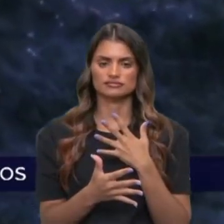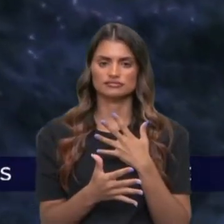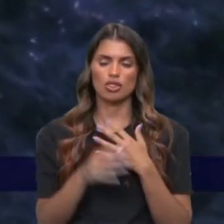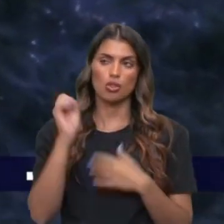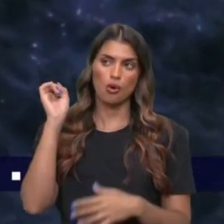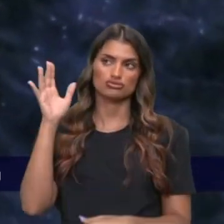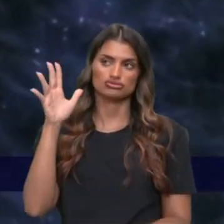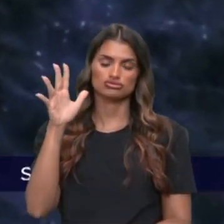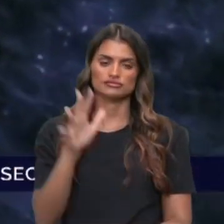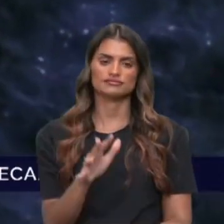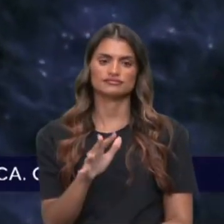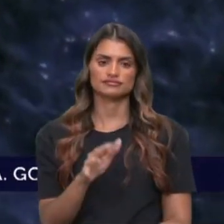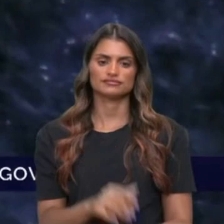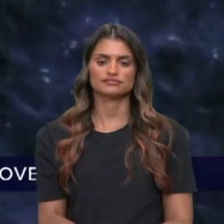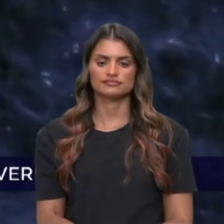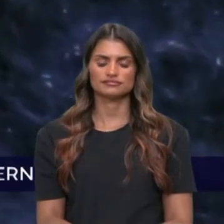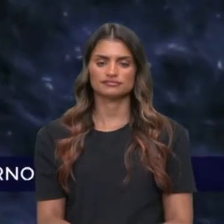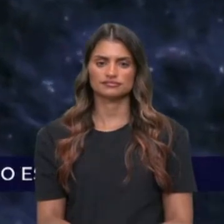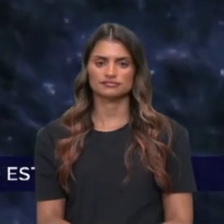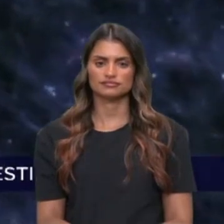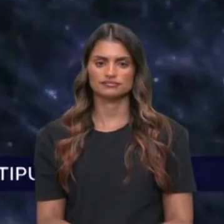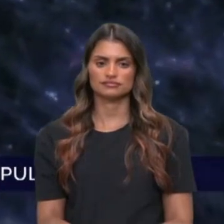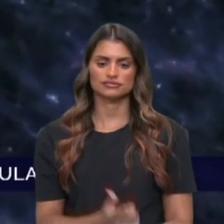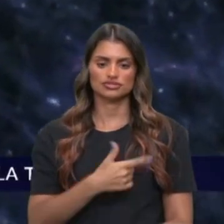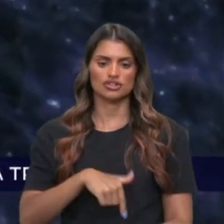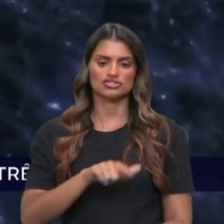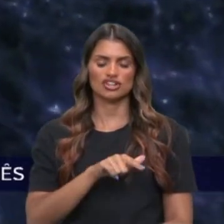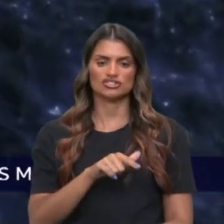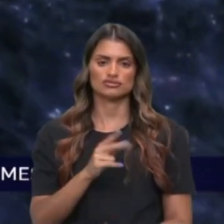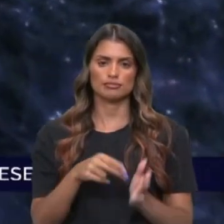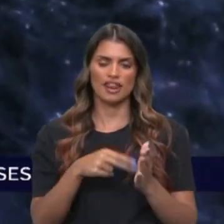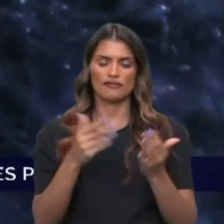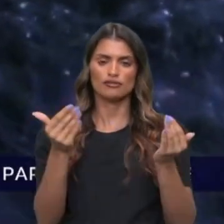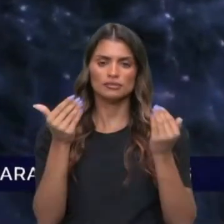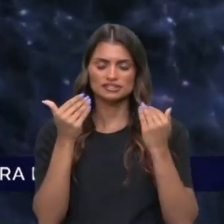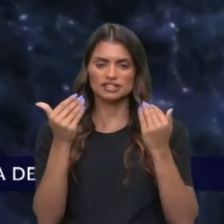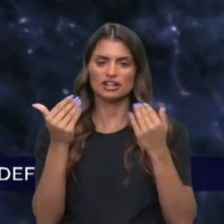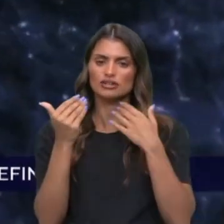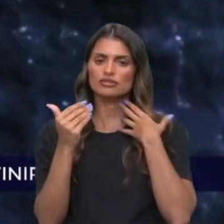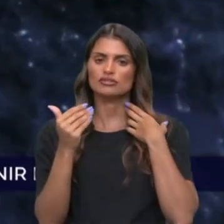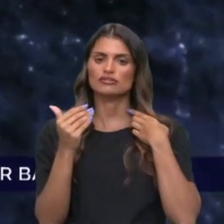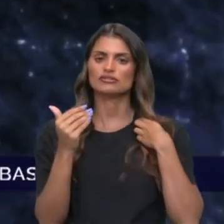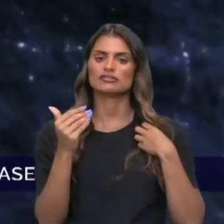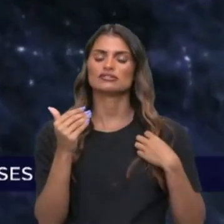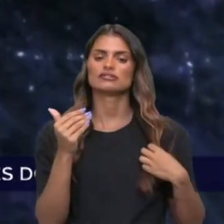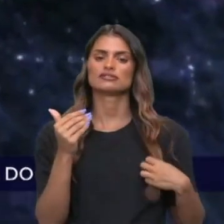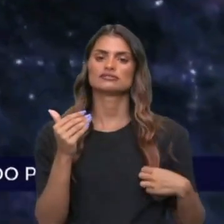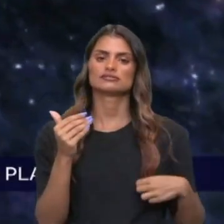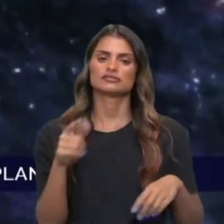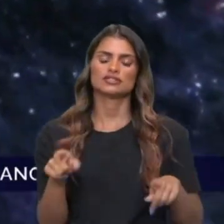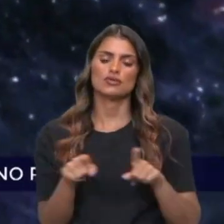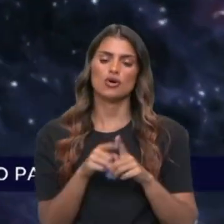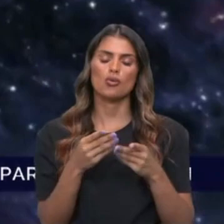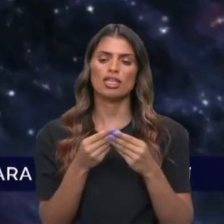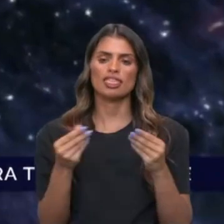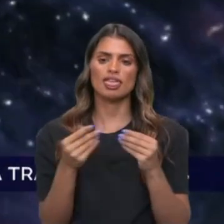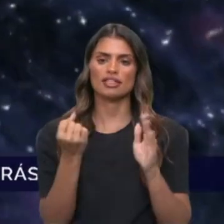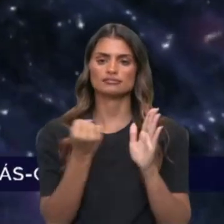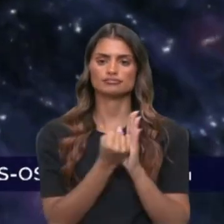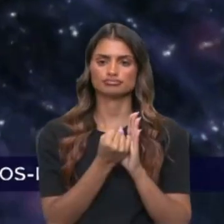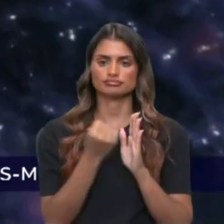luz passasse. E, portanto, nós estávamos à espera deste dado para pormos aqui um selo de, quase um selo de qualidade, digamos